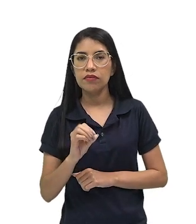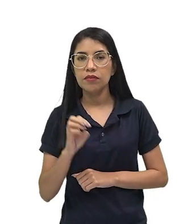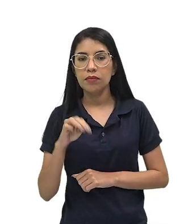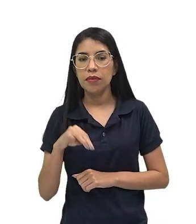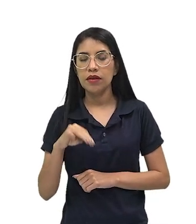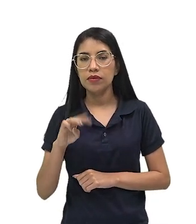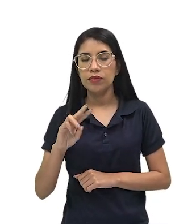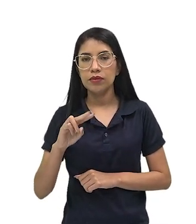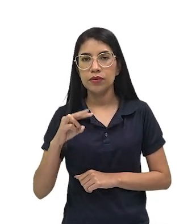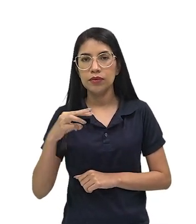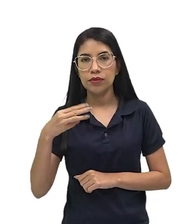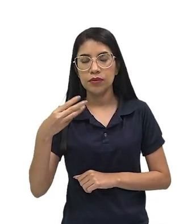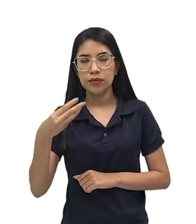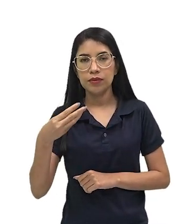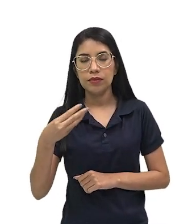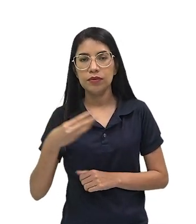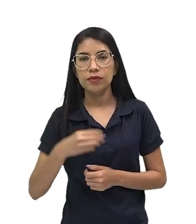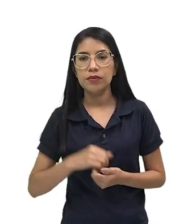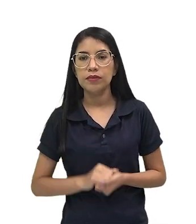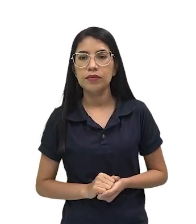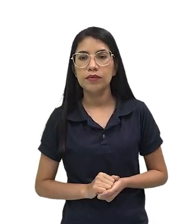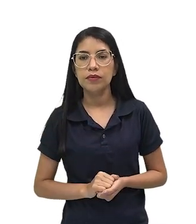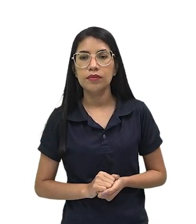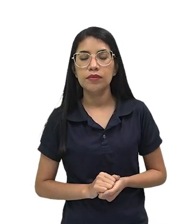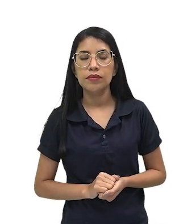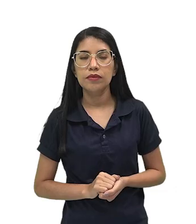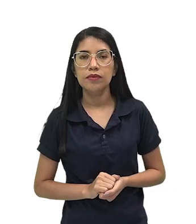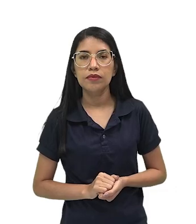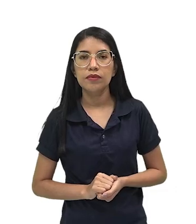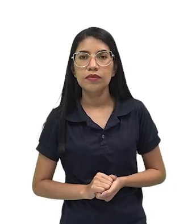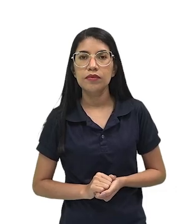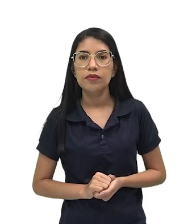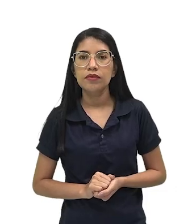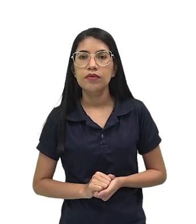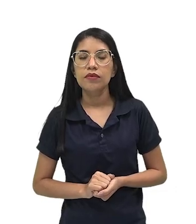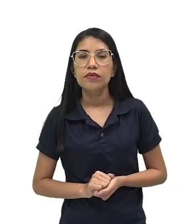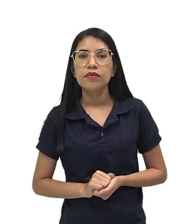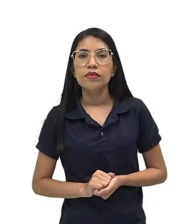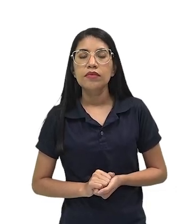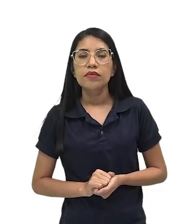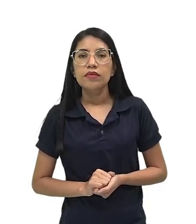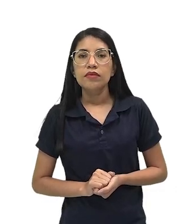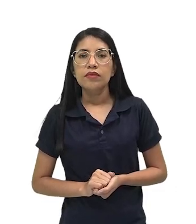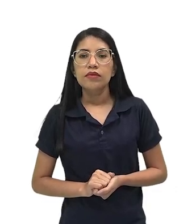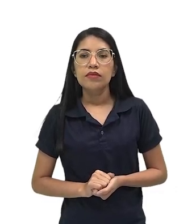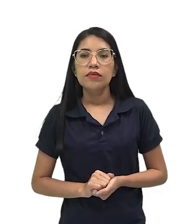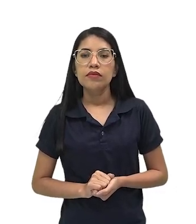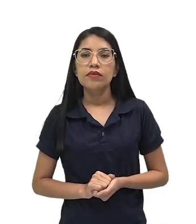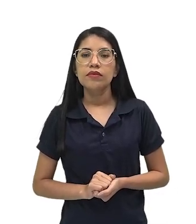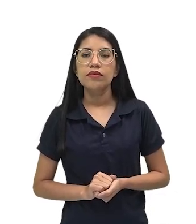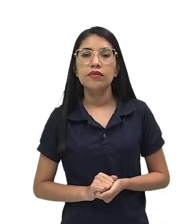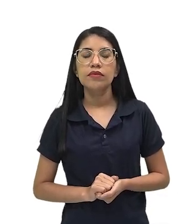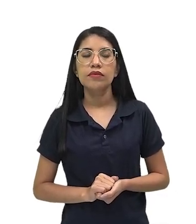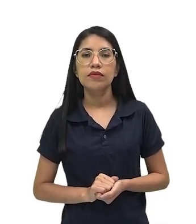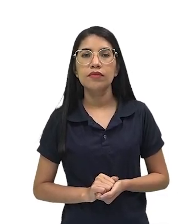ó. V igual a π vezes R ao quadrado vezes H. Então, volume,